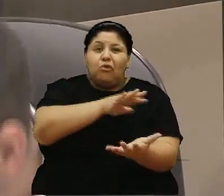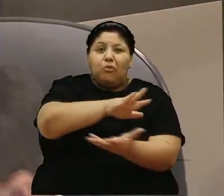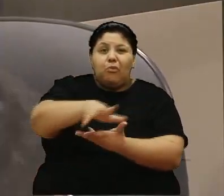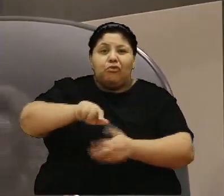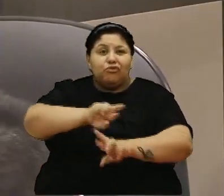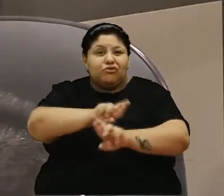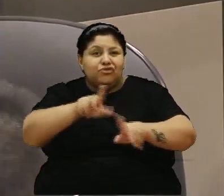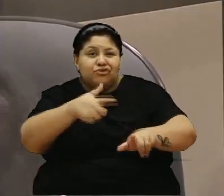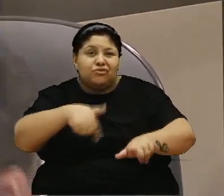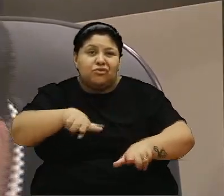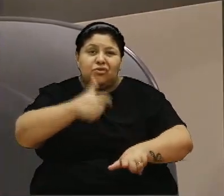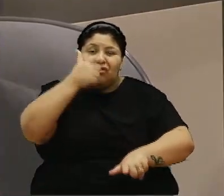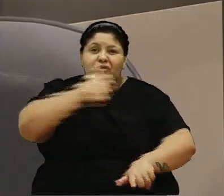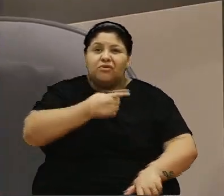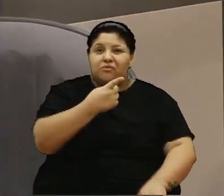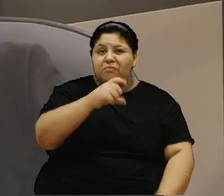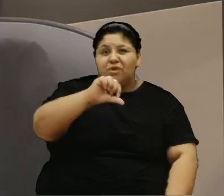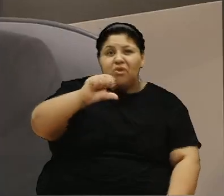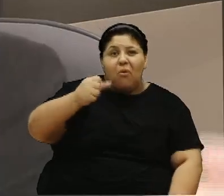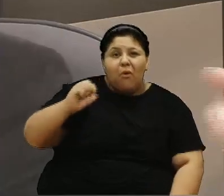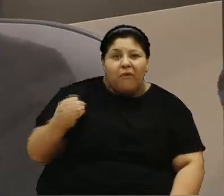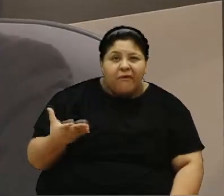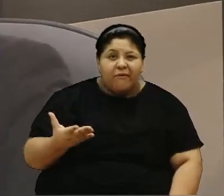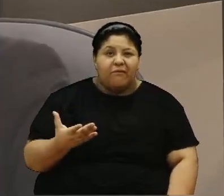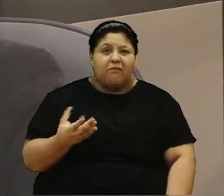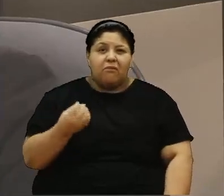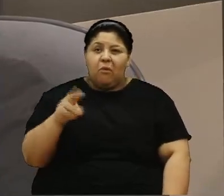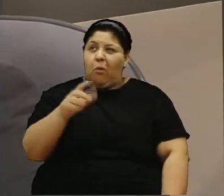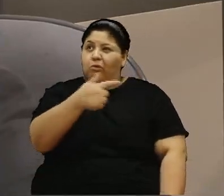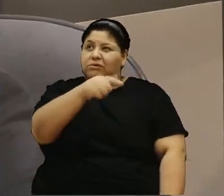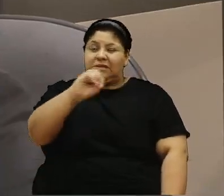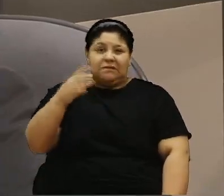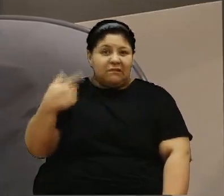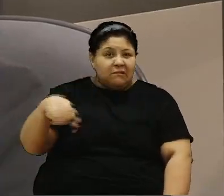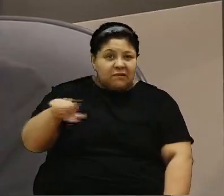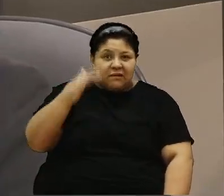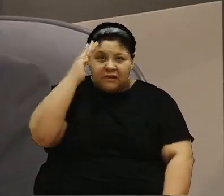eles acham que a gente está em 1980, né? Ou 70, né? Que a